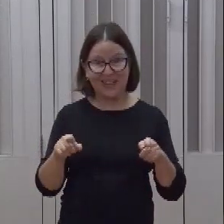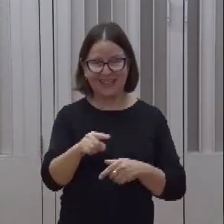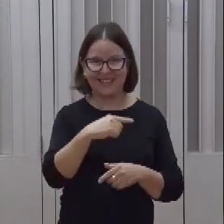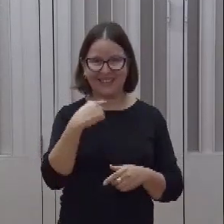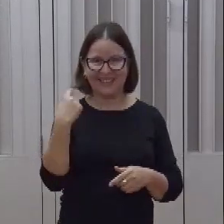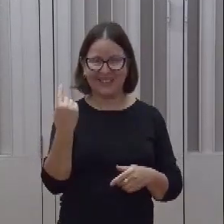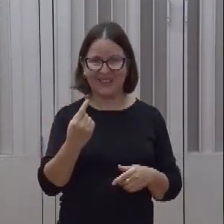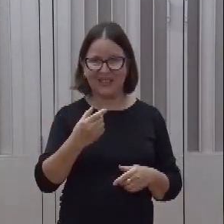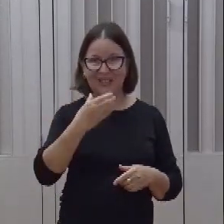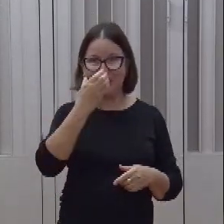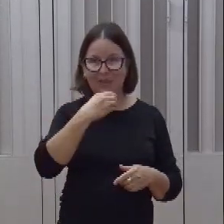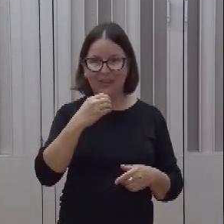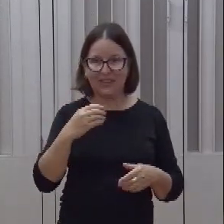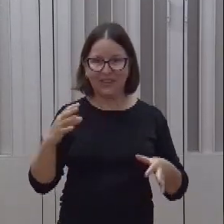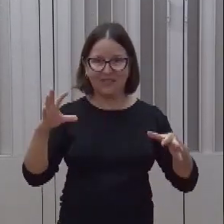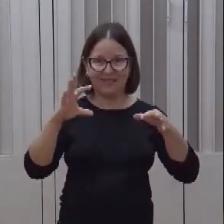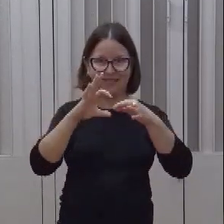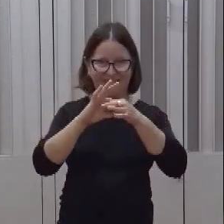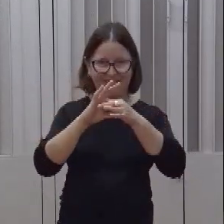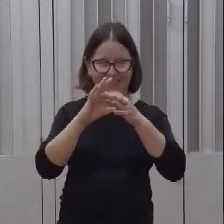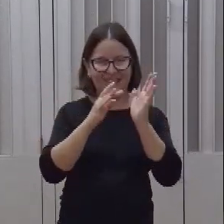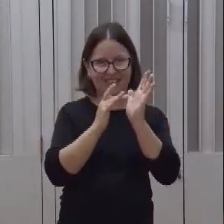frutificar nele.